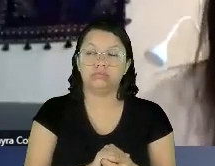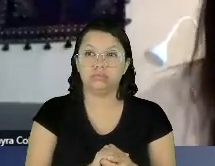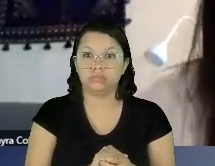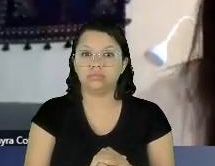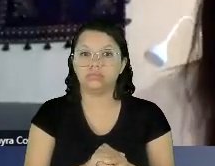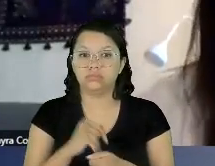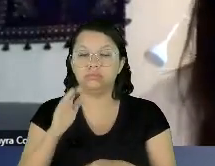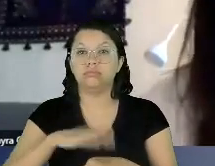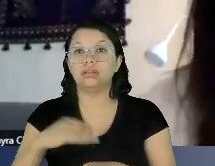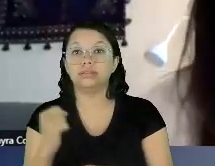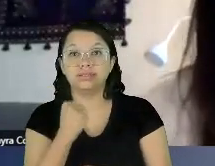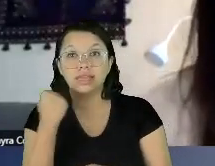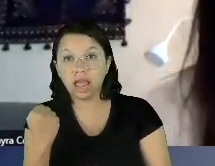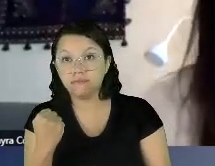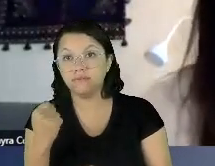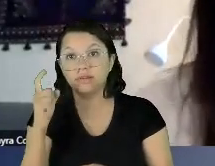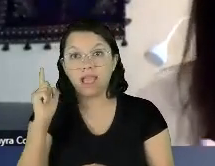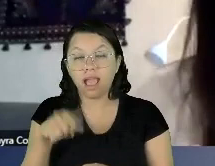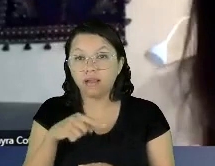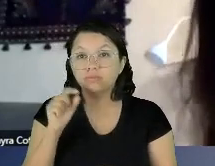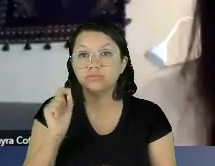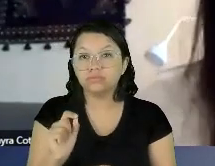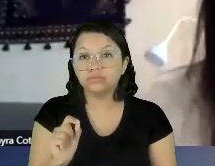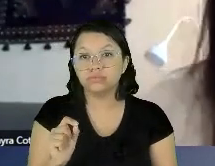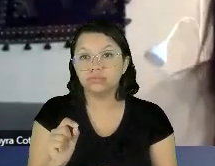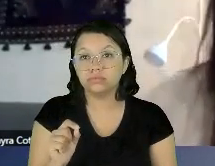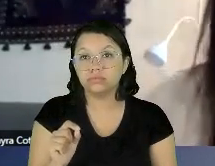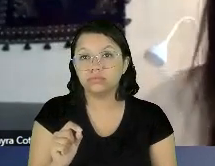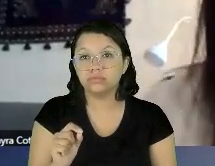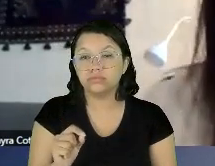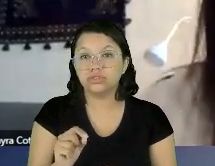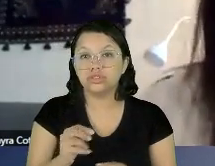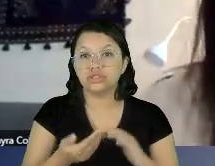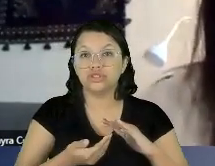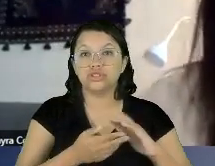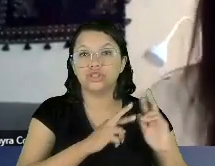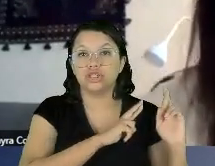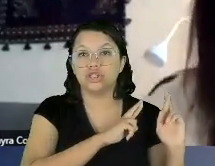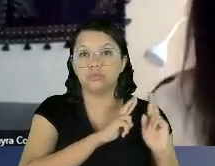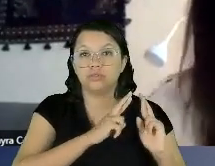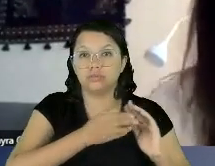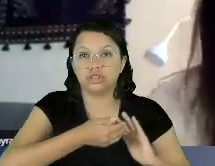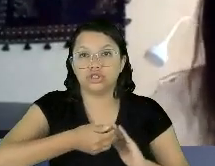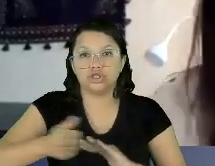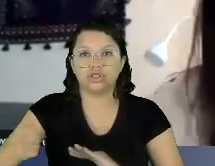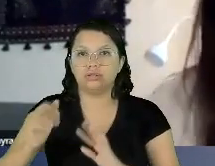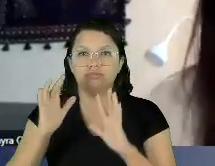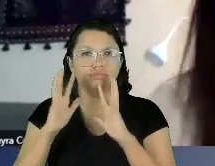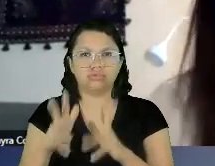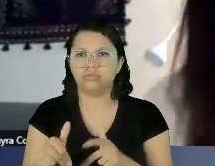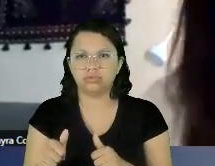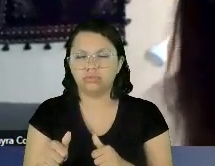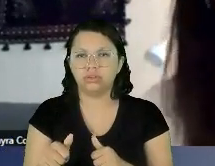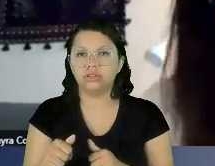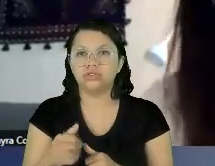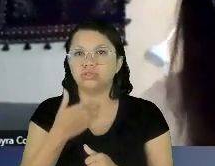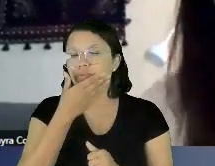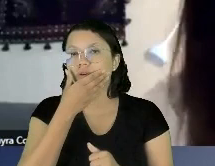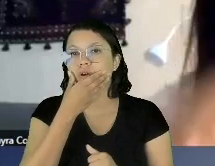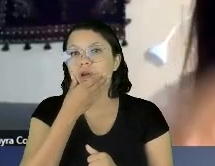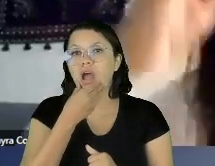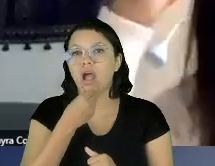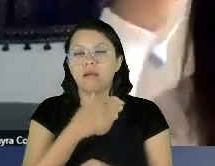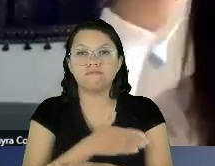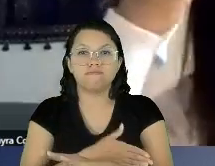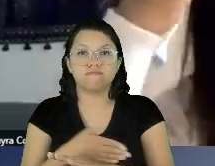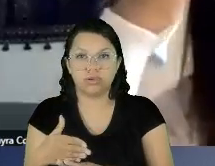risco ainda mais grave, que é a de desresponsabilização completa de homens brancos na